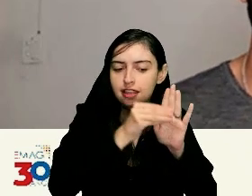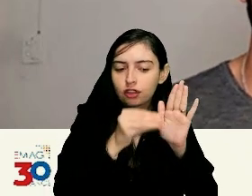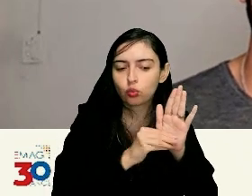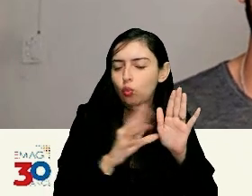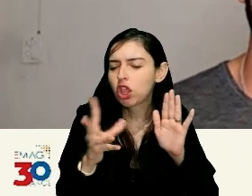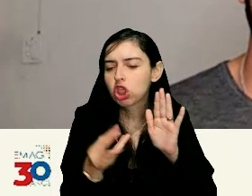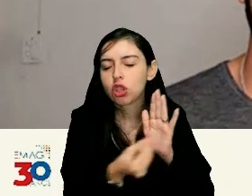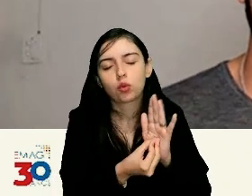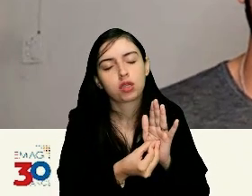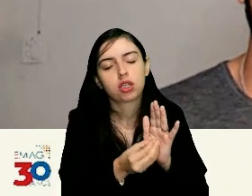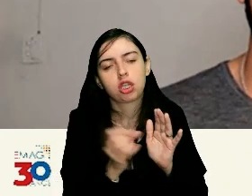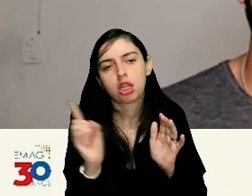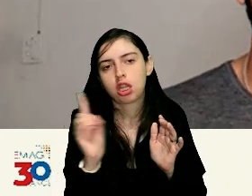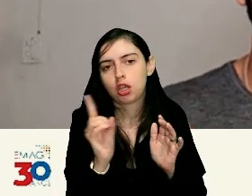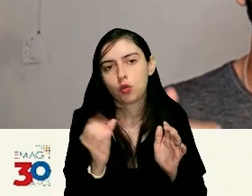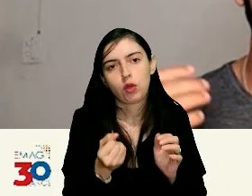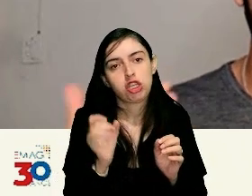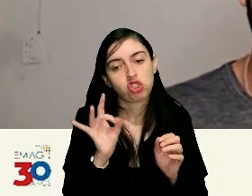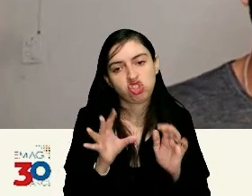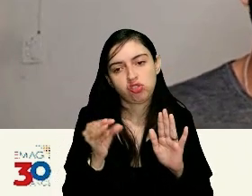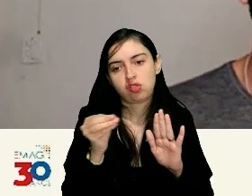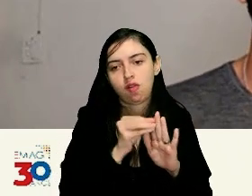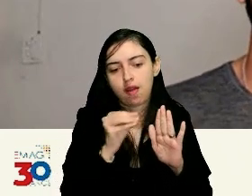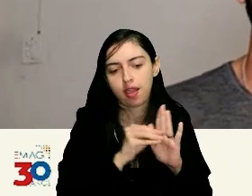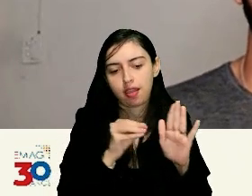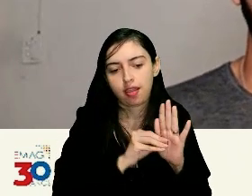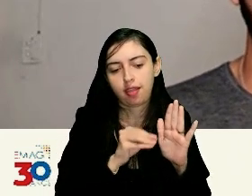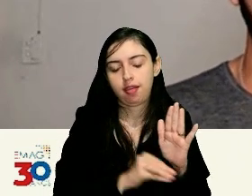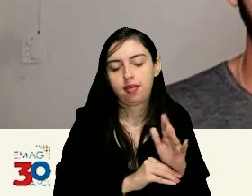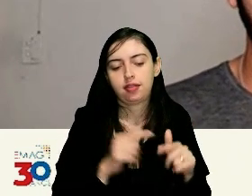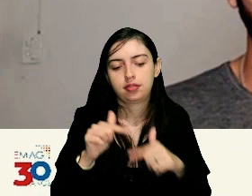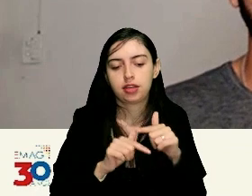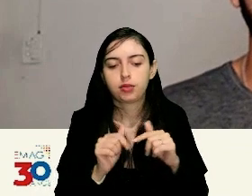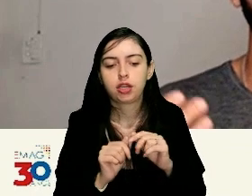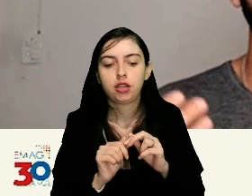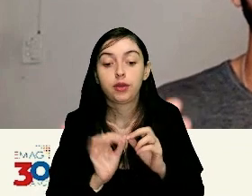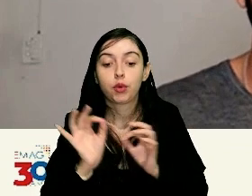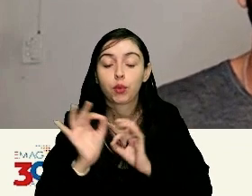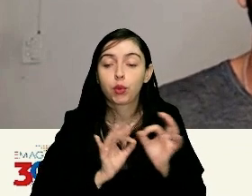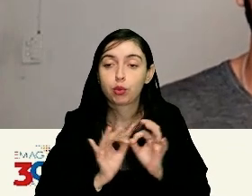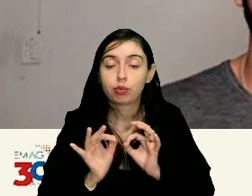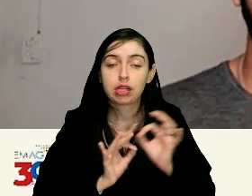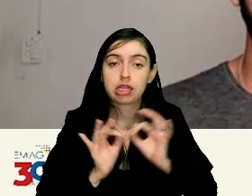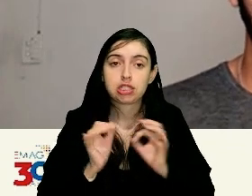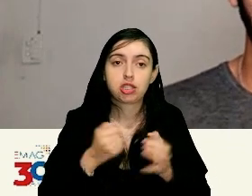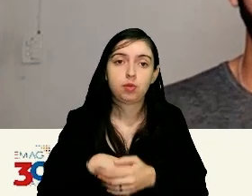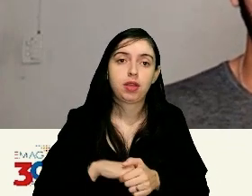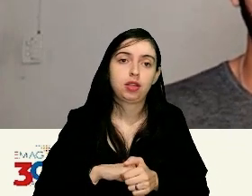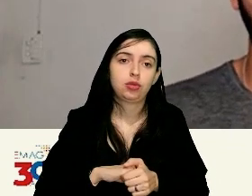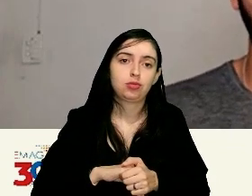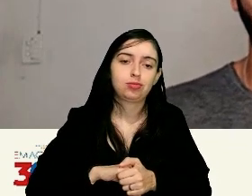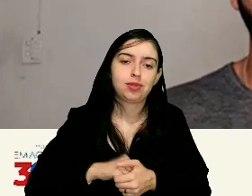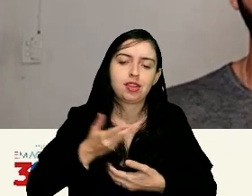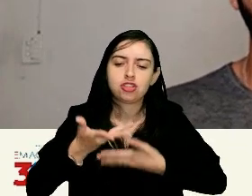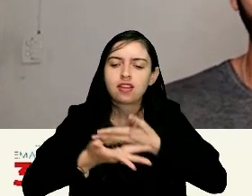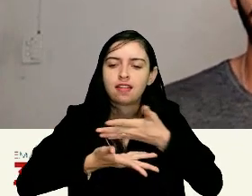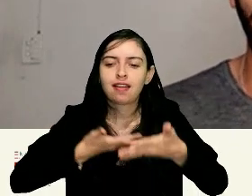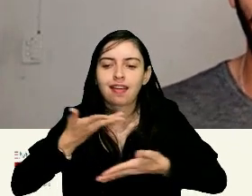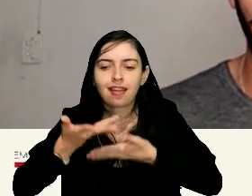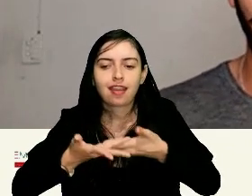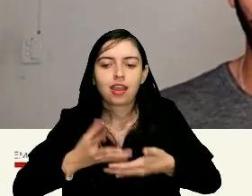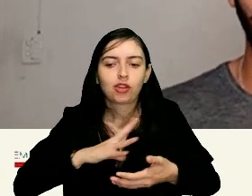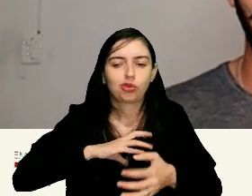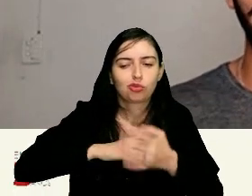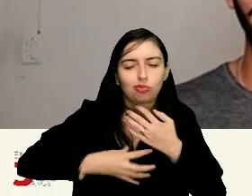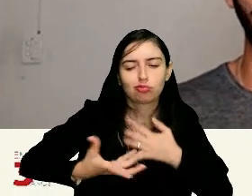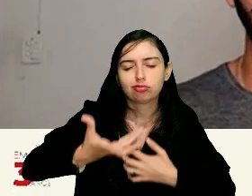tarefas. A gente está falando em planejamento, a gente está falando em afeto, a gente está falando em algo muito maior,